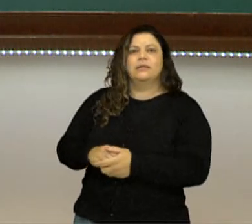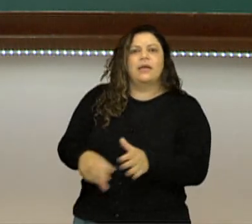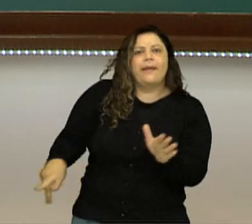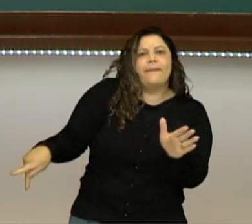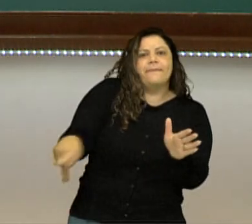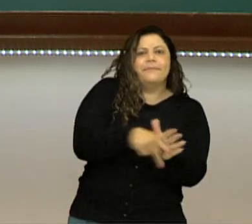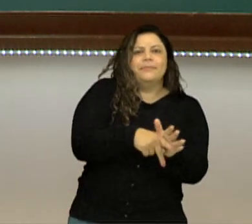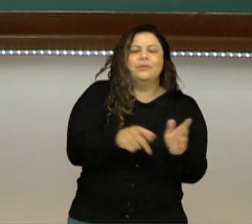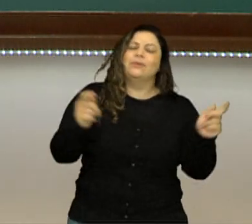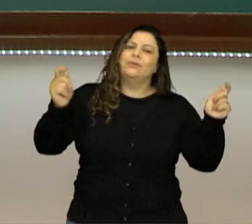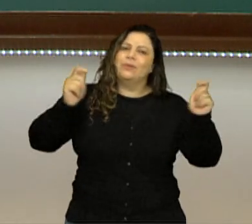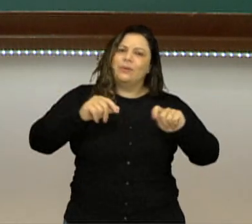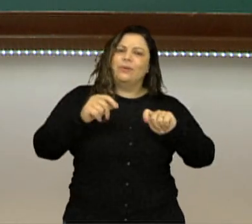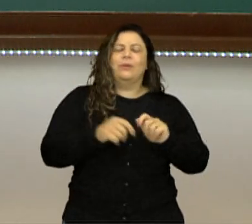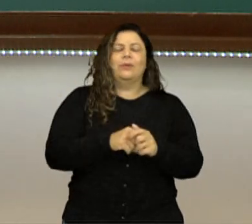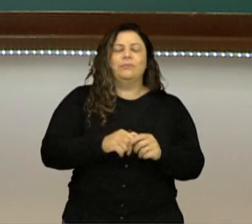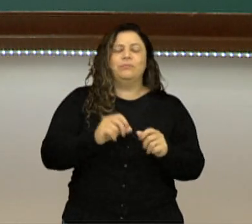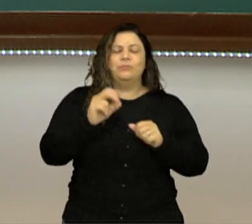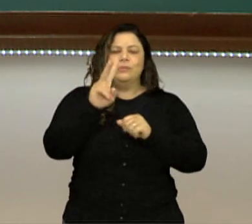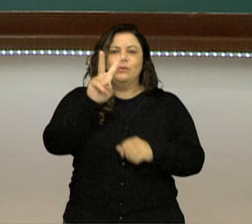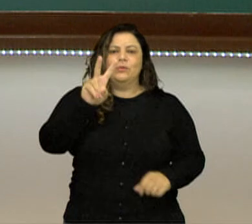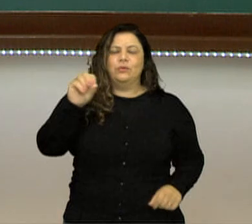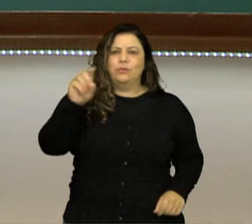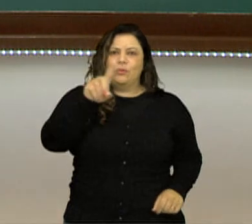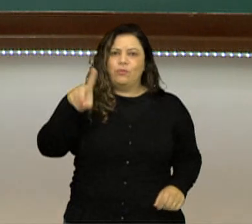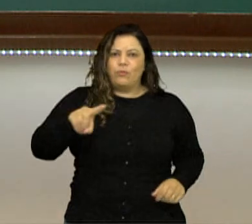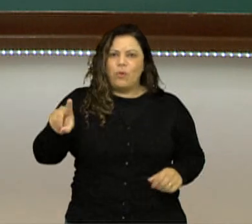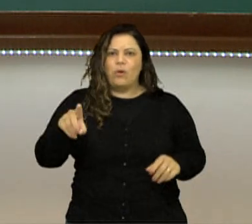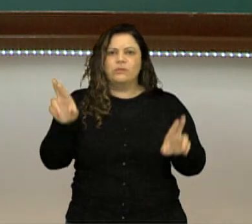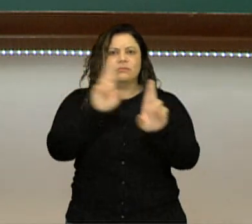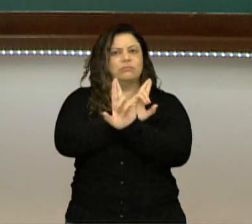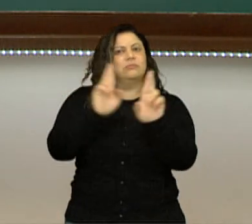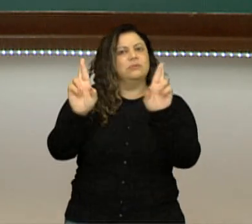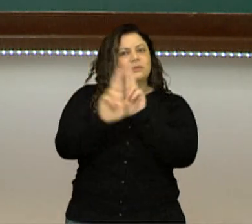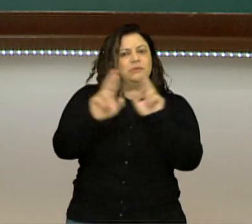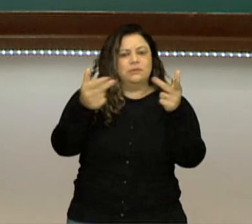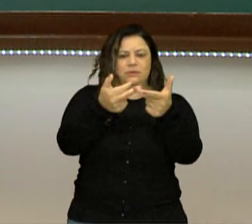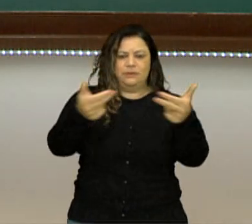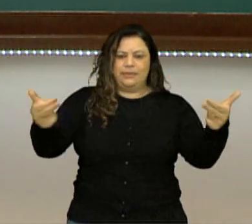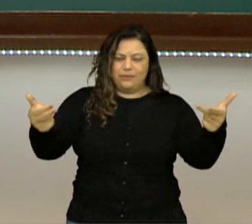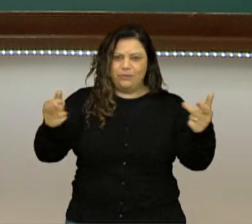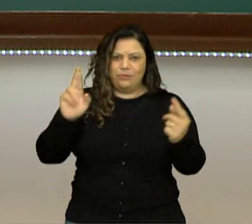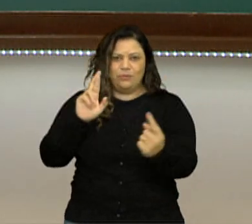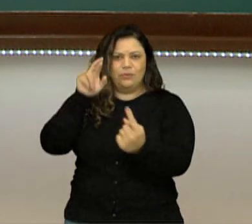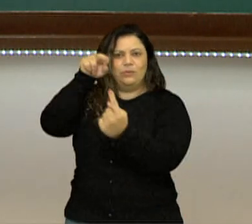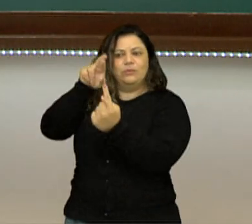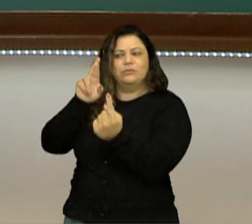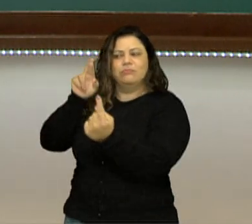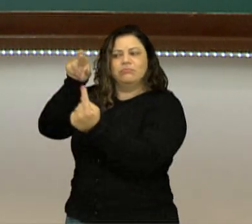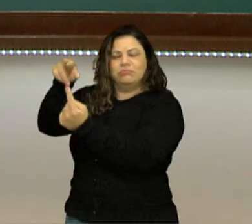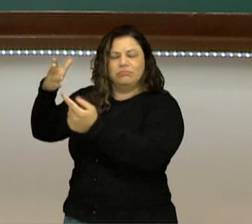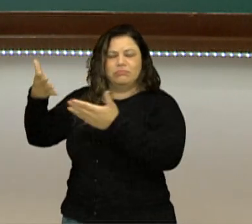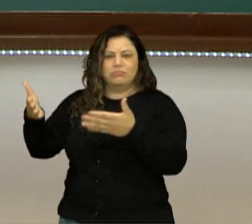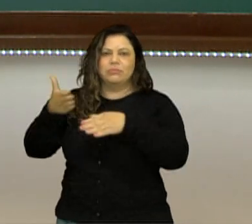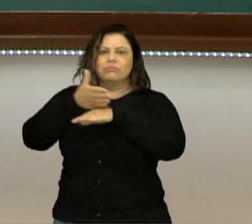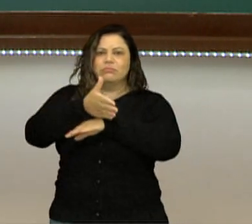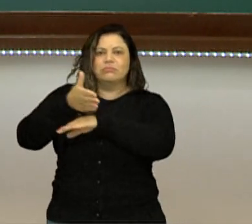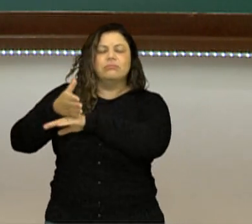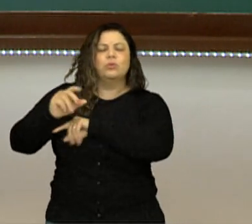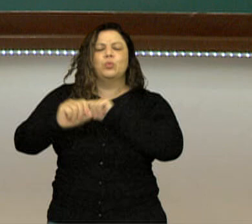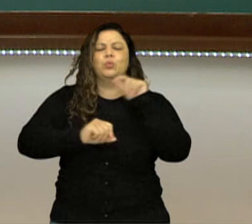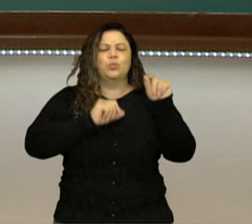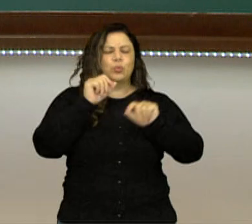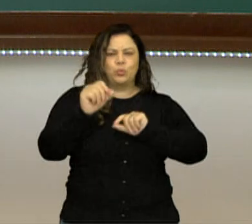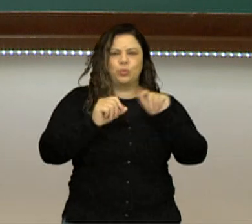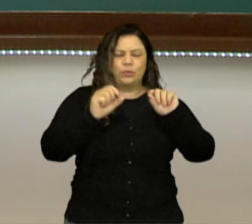propriedade que nos informa sobre a relação entre o estado da coisa referido e os participantes do que é